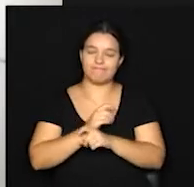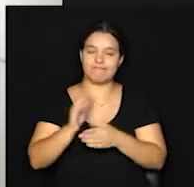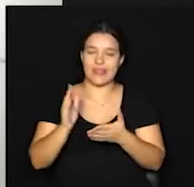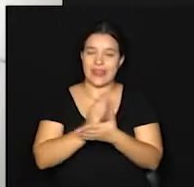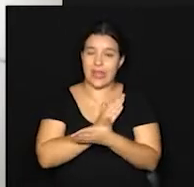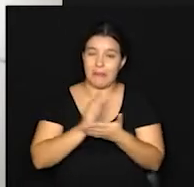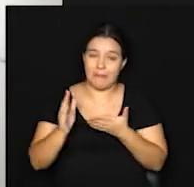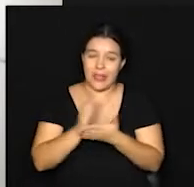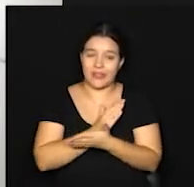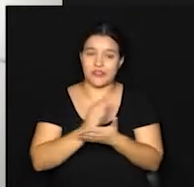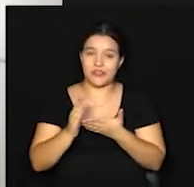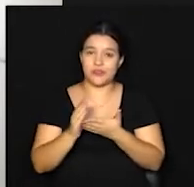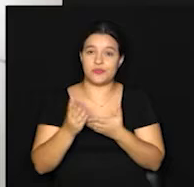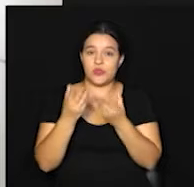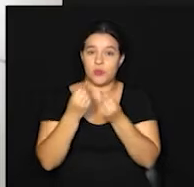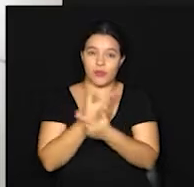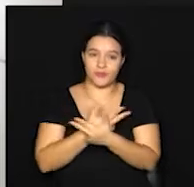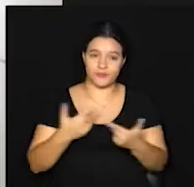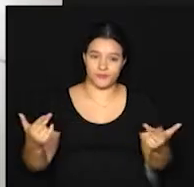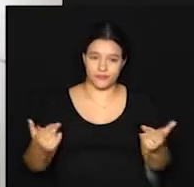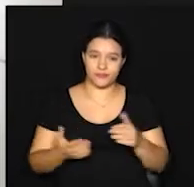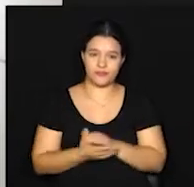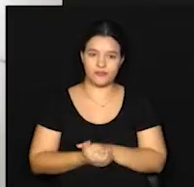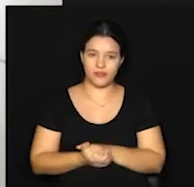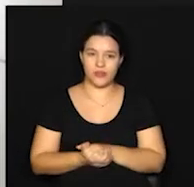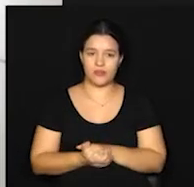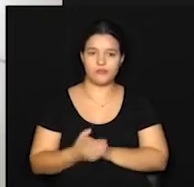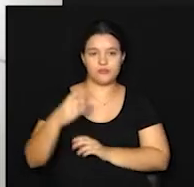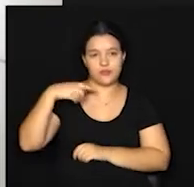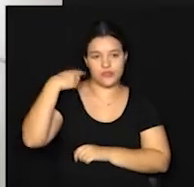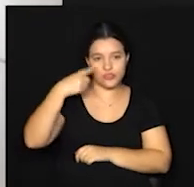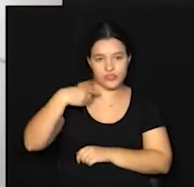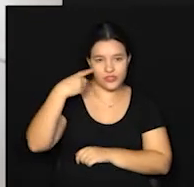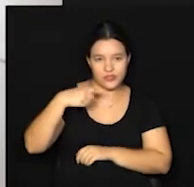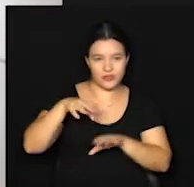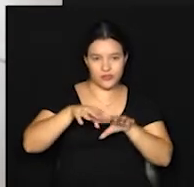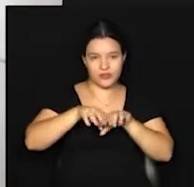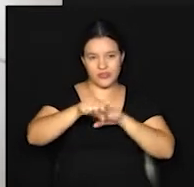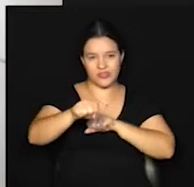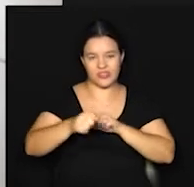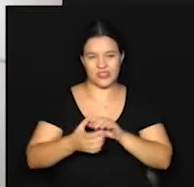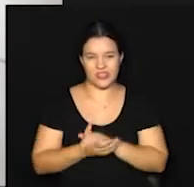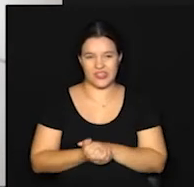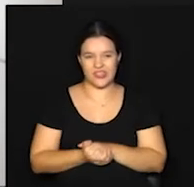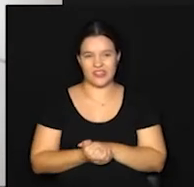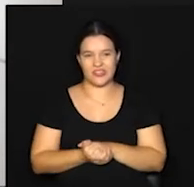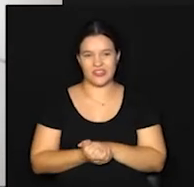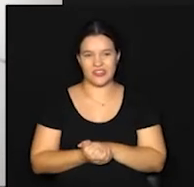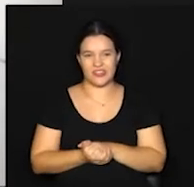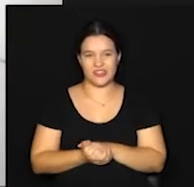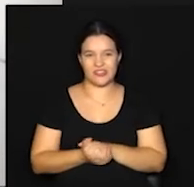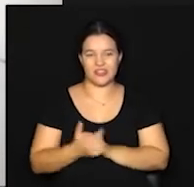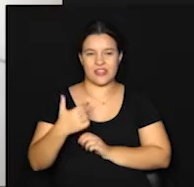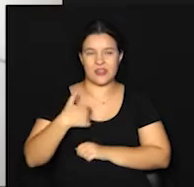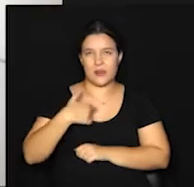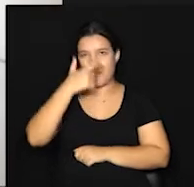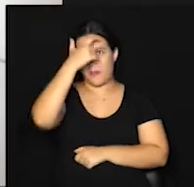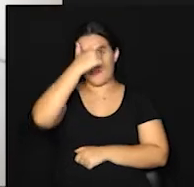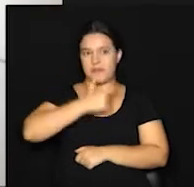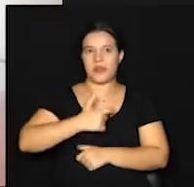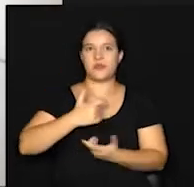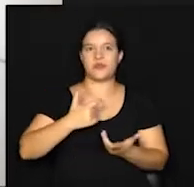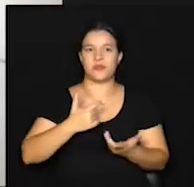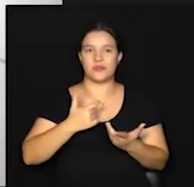muitos fatores, né? Fui fazer Direito, fiz Direito nesse sentido, de que eu era uma pessoa um